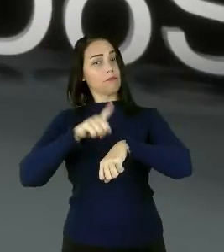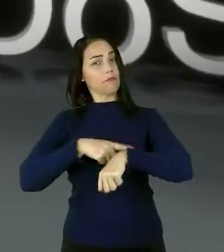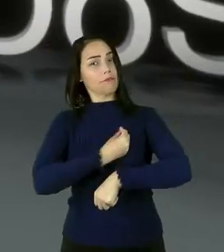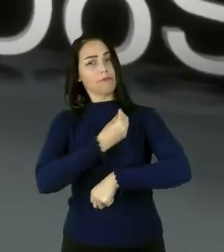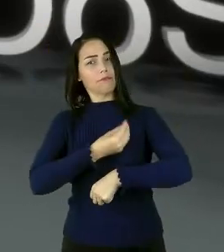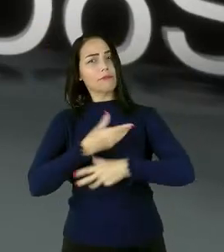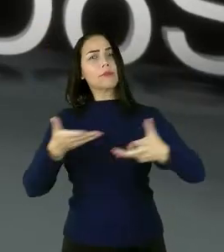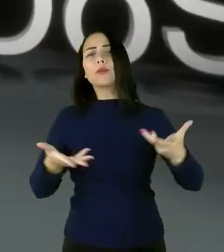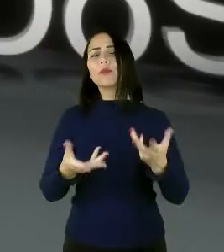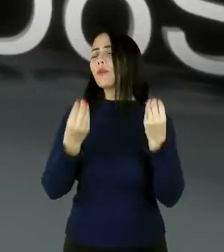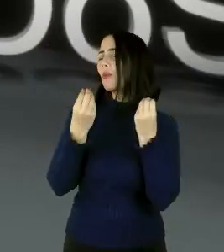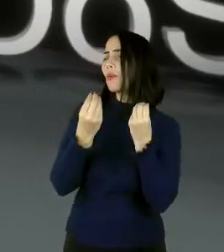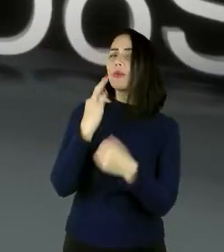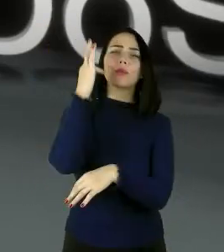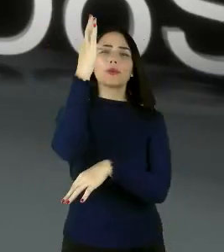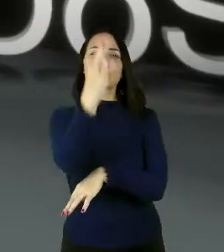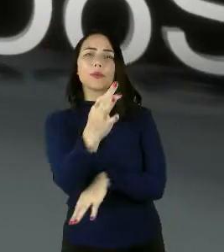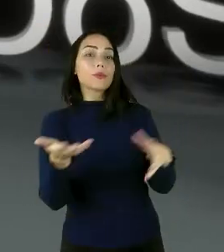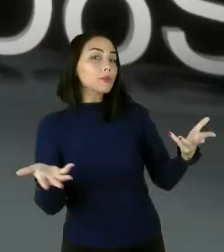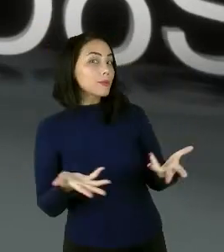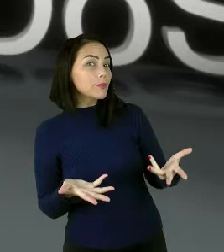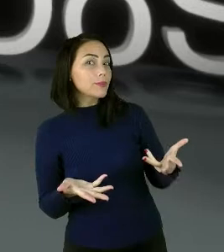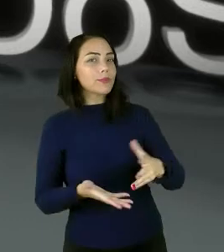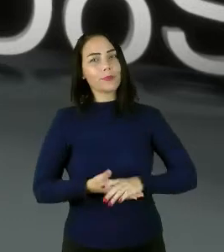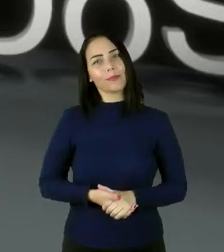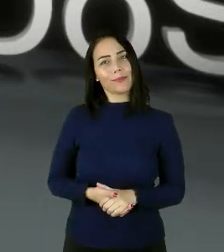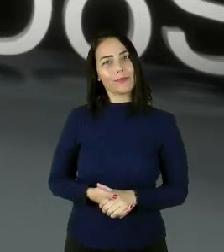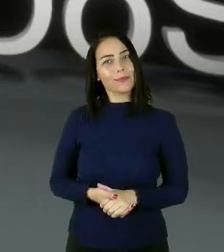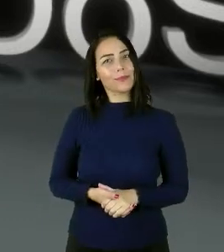Como será o futuro desse presente